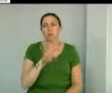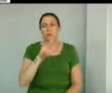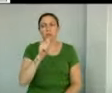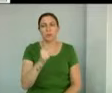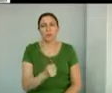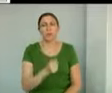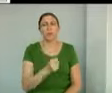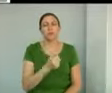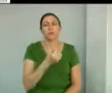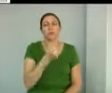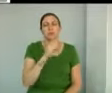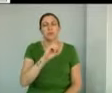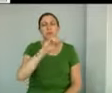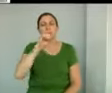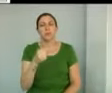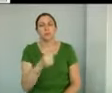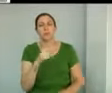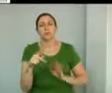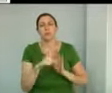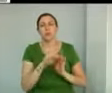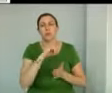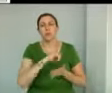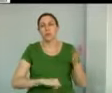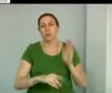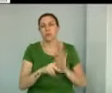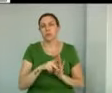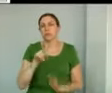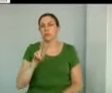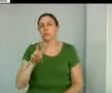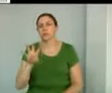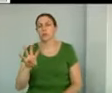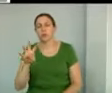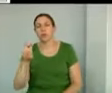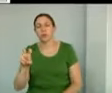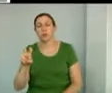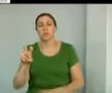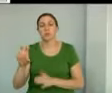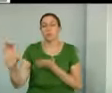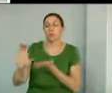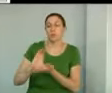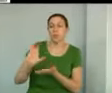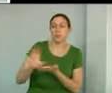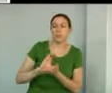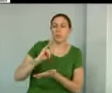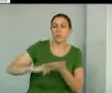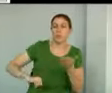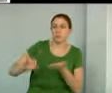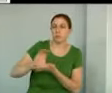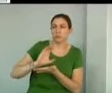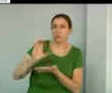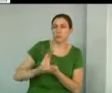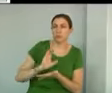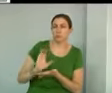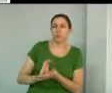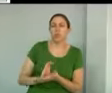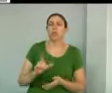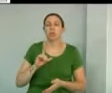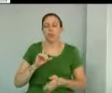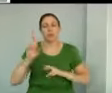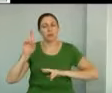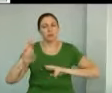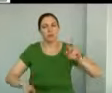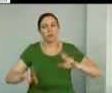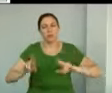R$ 194.060.000 de impostos próprios e R$ 245.500 de impostos transferidos. Veja que há uma diferença, né, entre educação e saúde dos